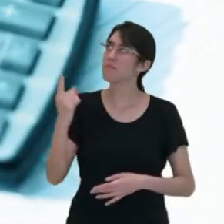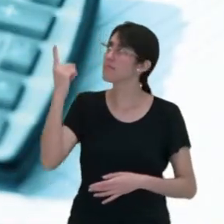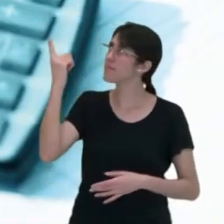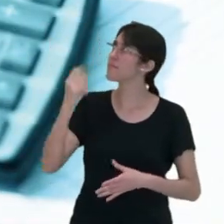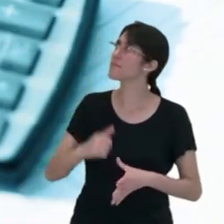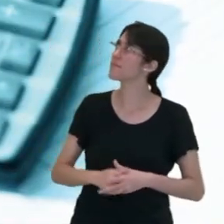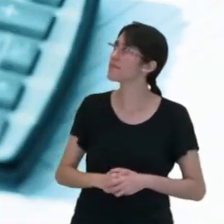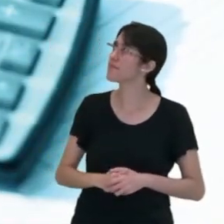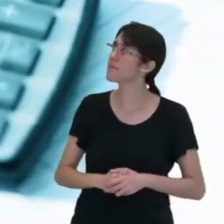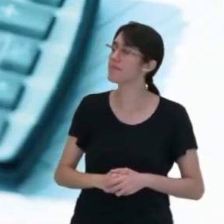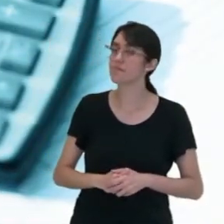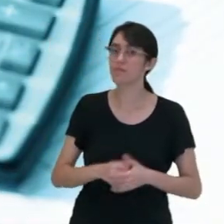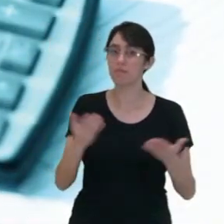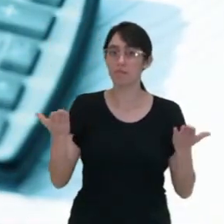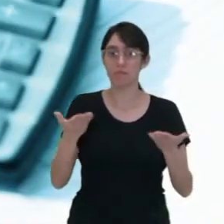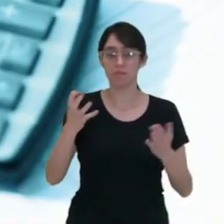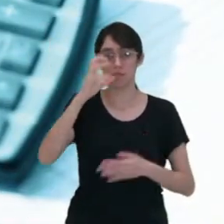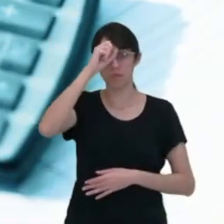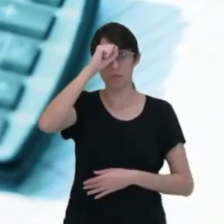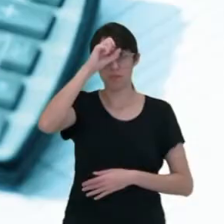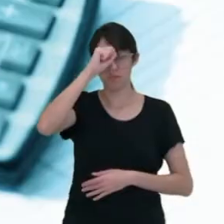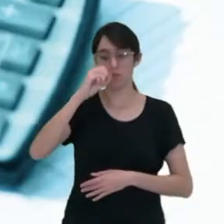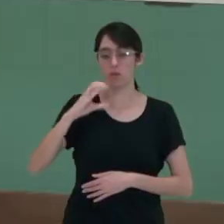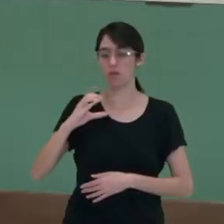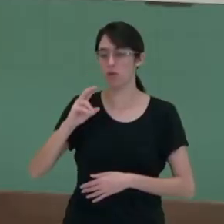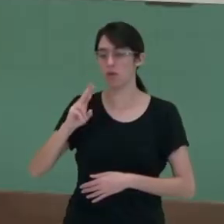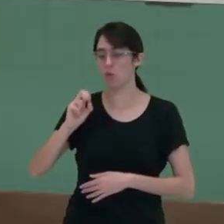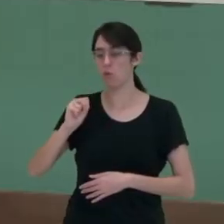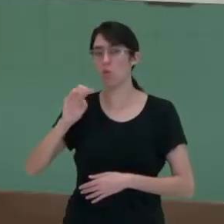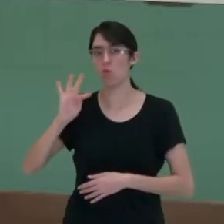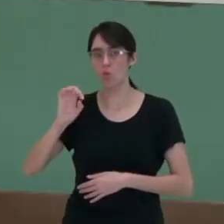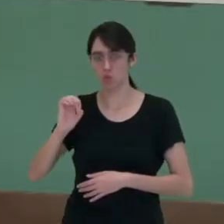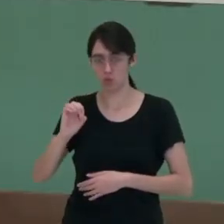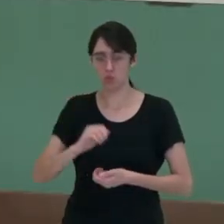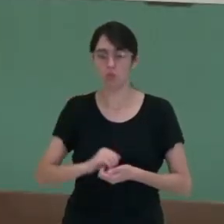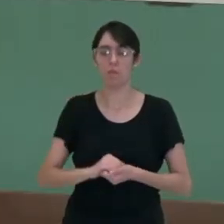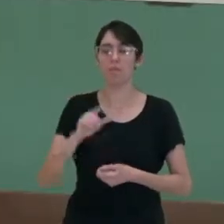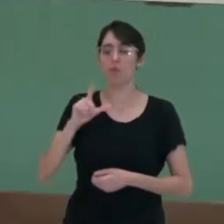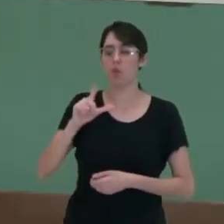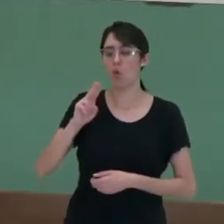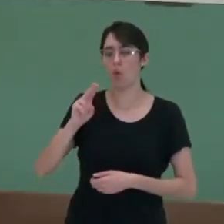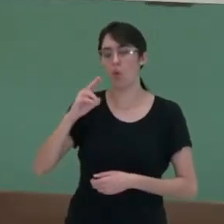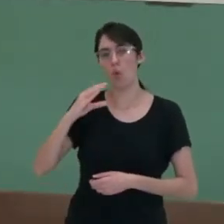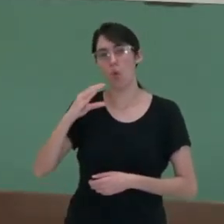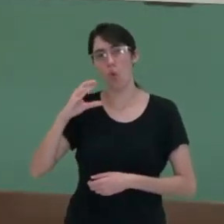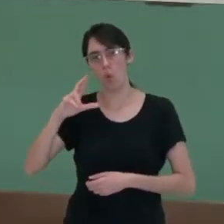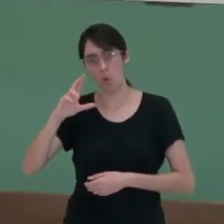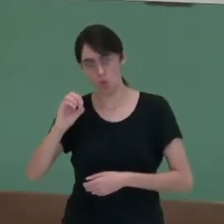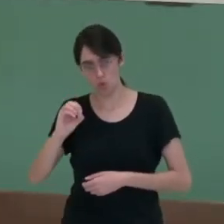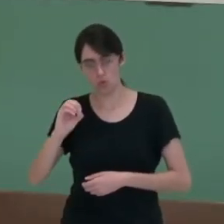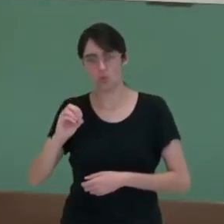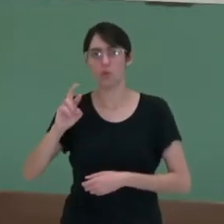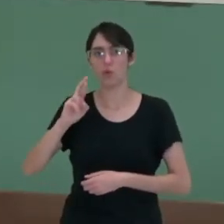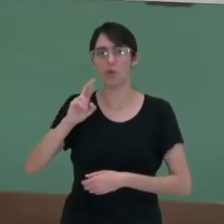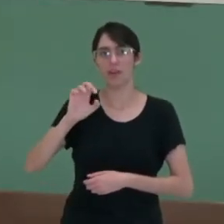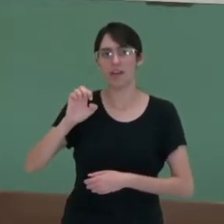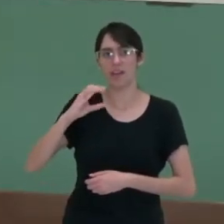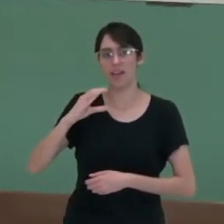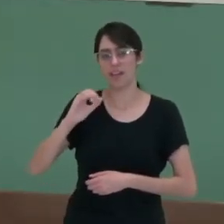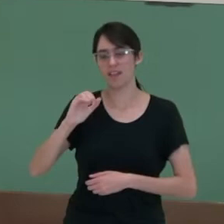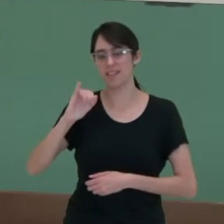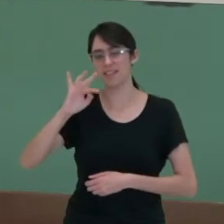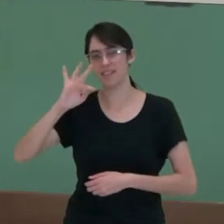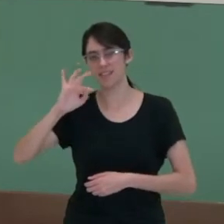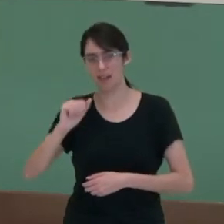ser Função Custo, Lucro e Receita. Professor, função, aquela coisa que a gente viu lá